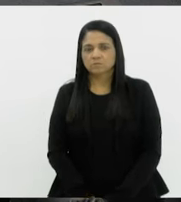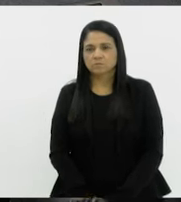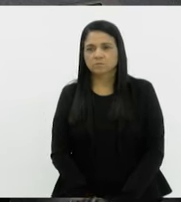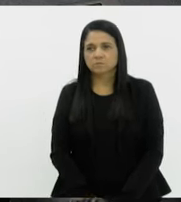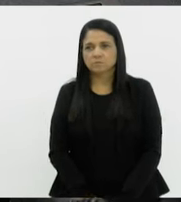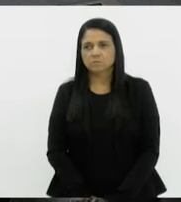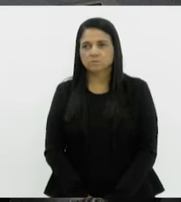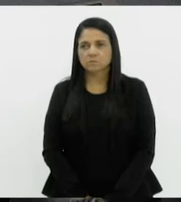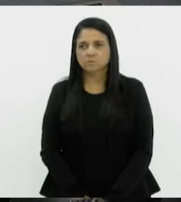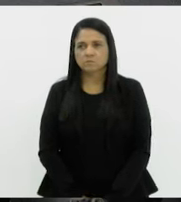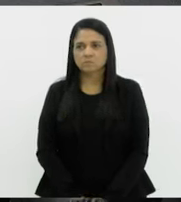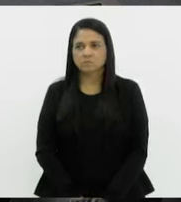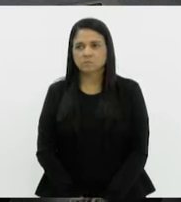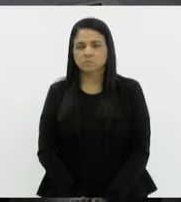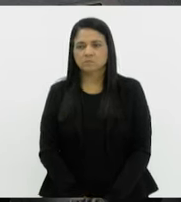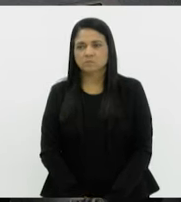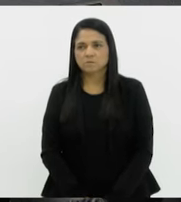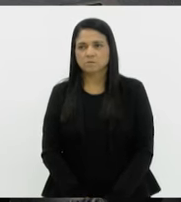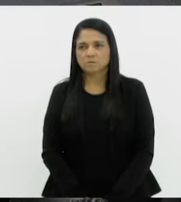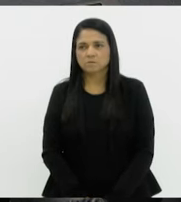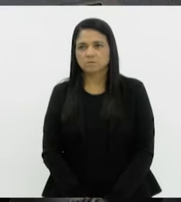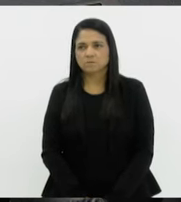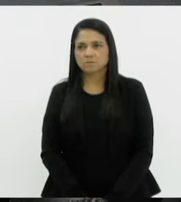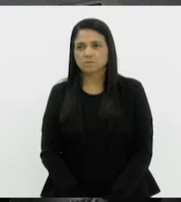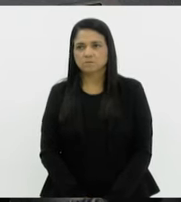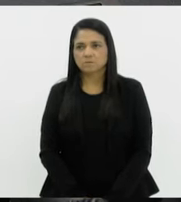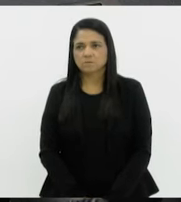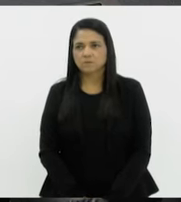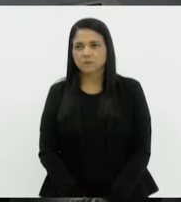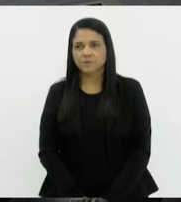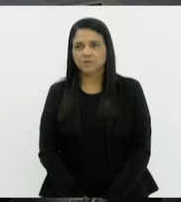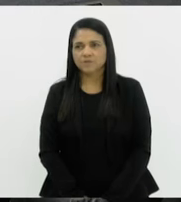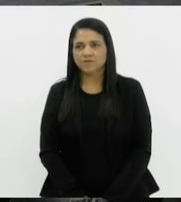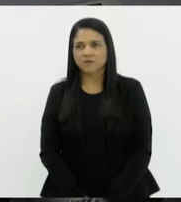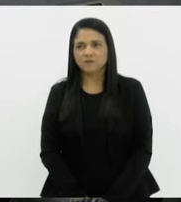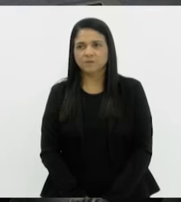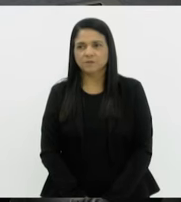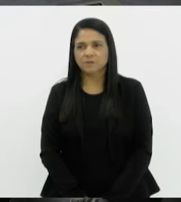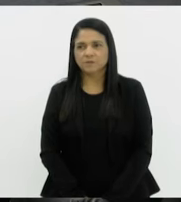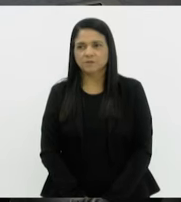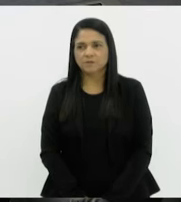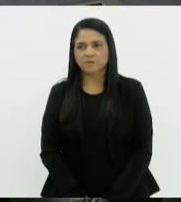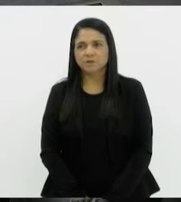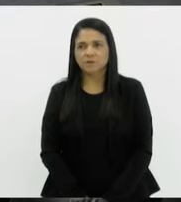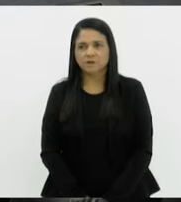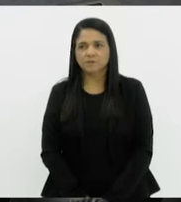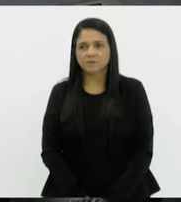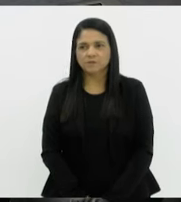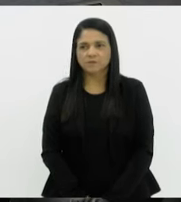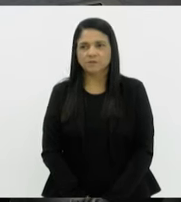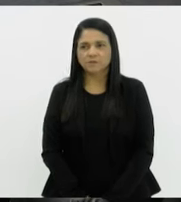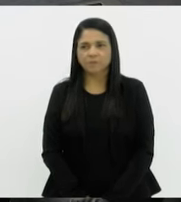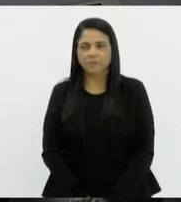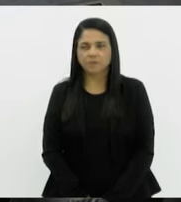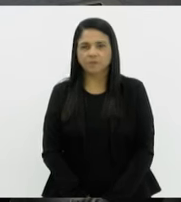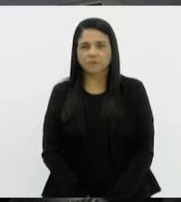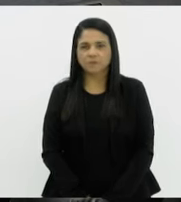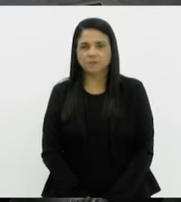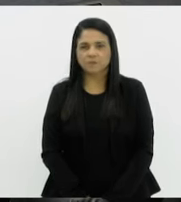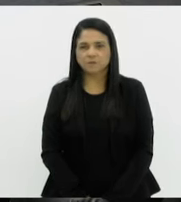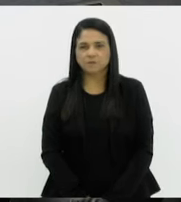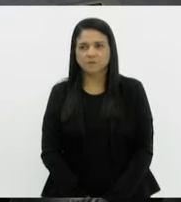Souza pretende é melhorar a condição das pensionistas